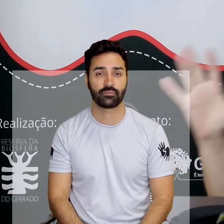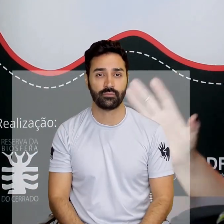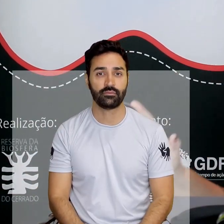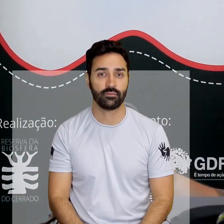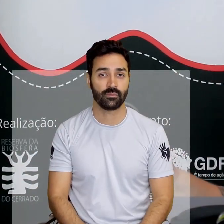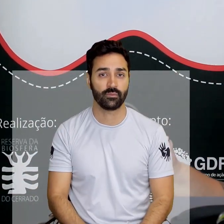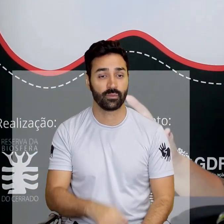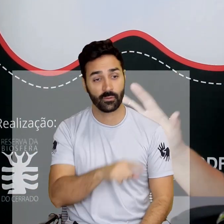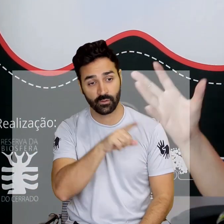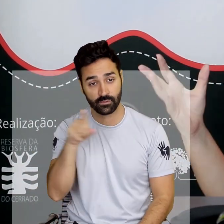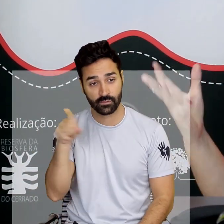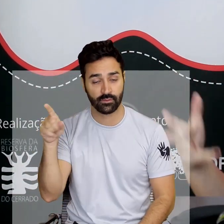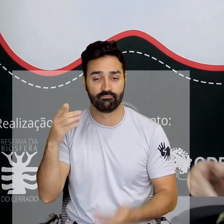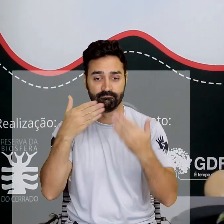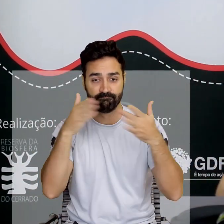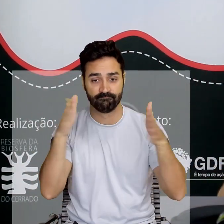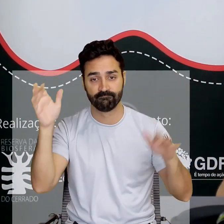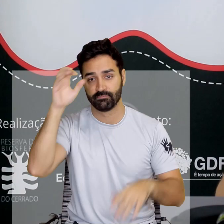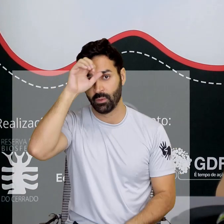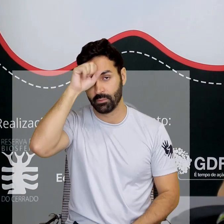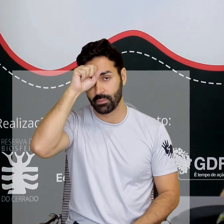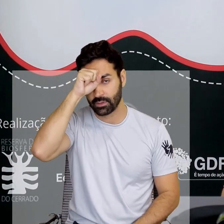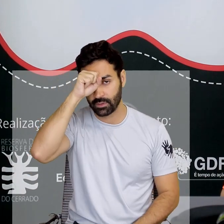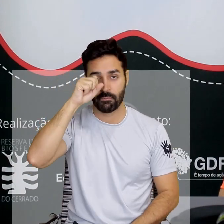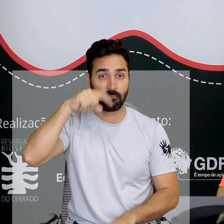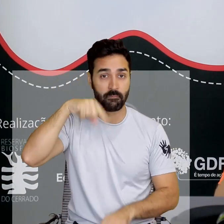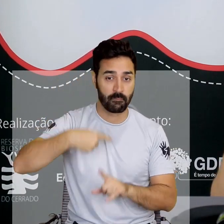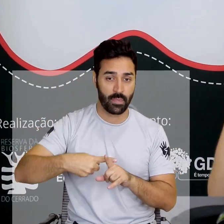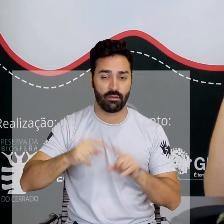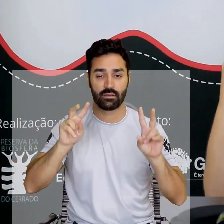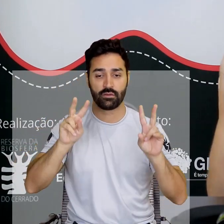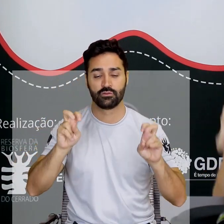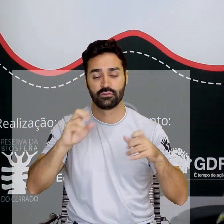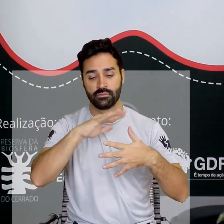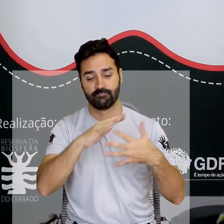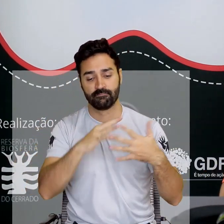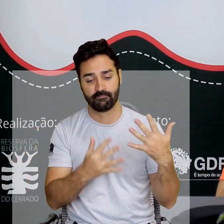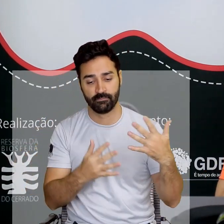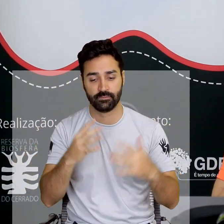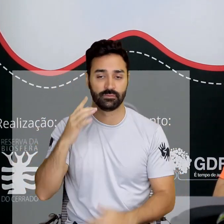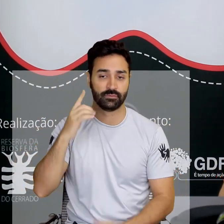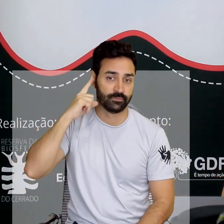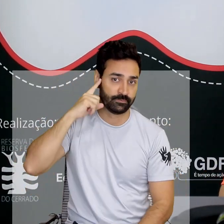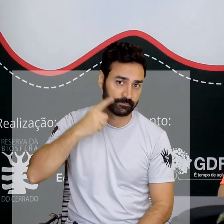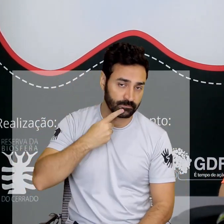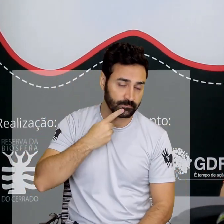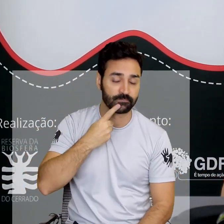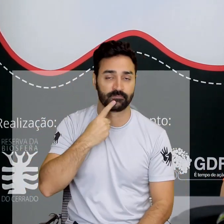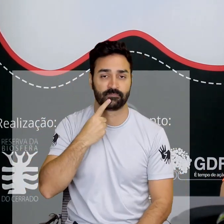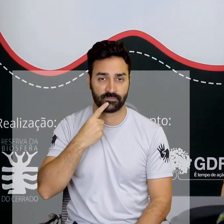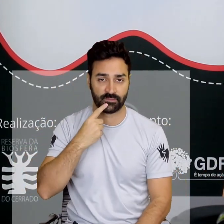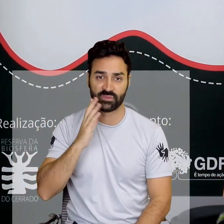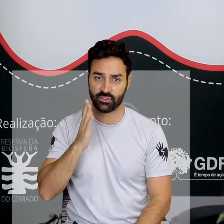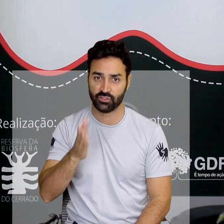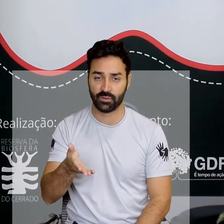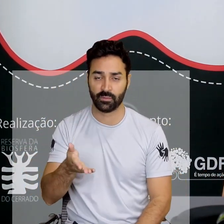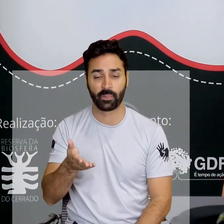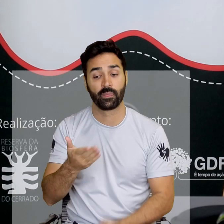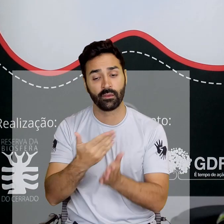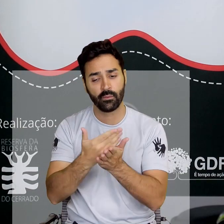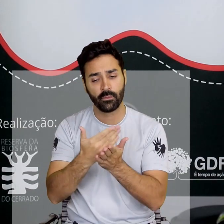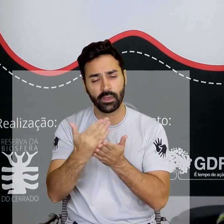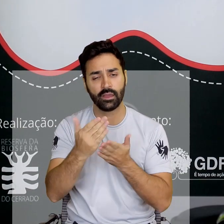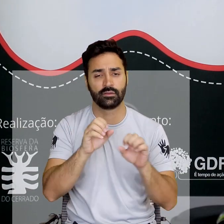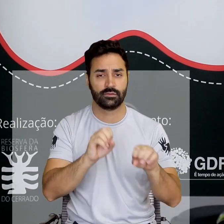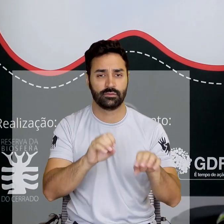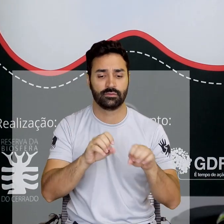a mente de vocês em relação à língua de sinais, à surdez, como é que a gente trata, e nós começamos ali com alguns sinais básicos